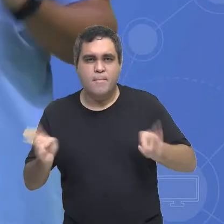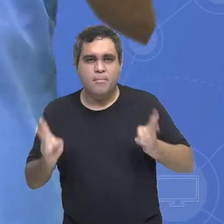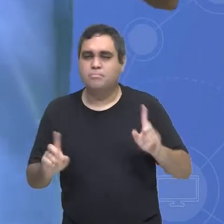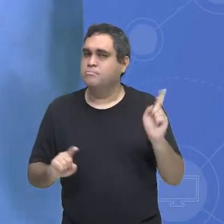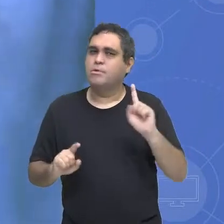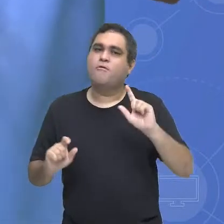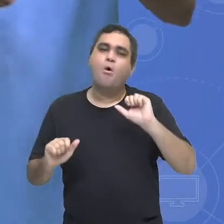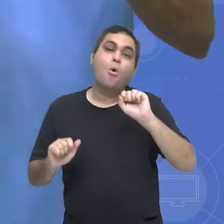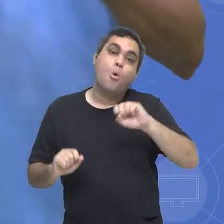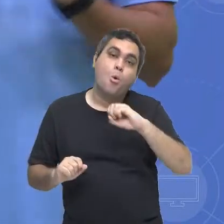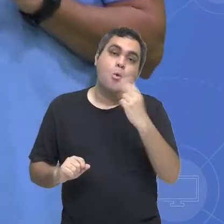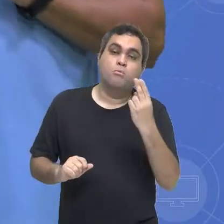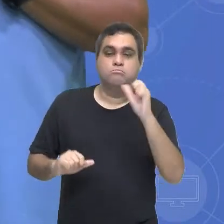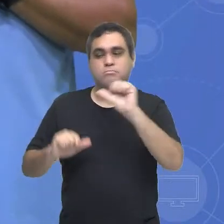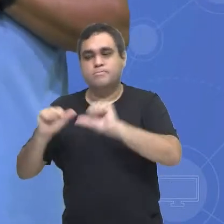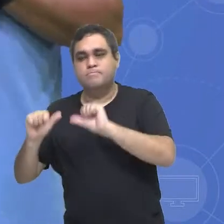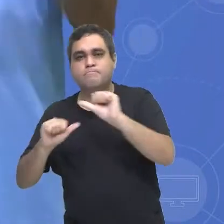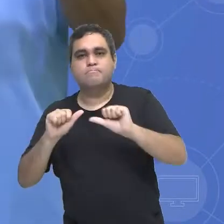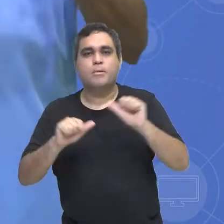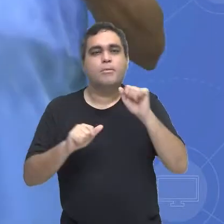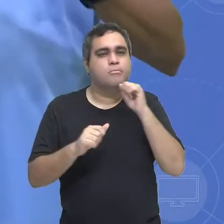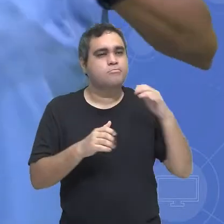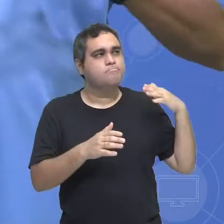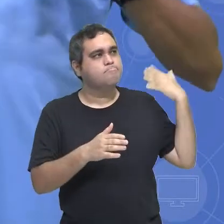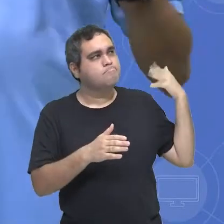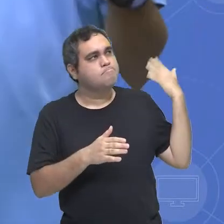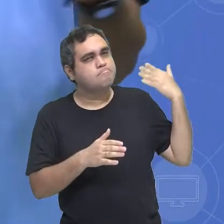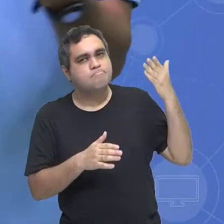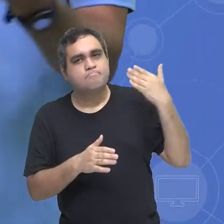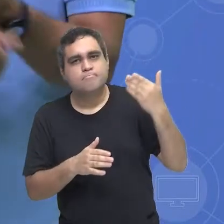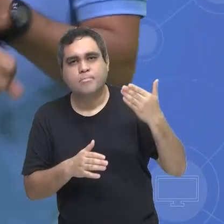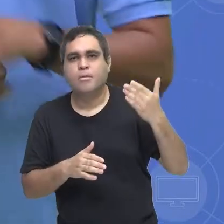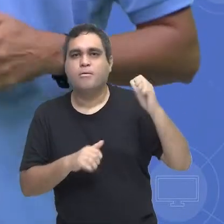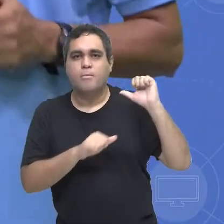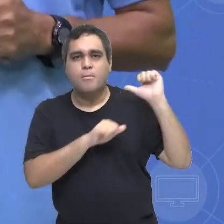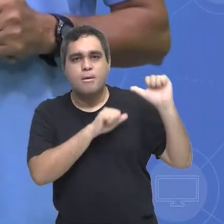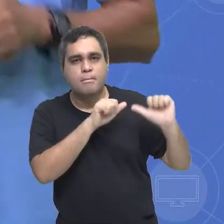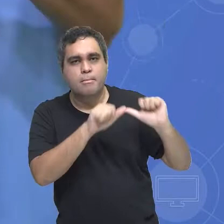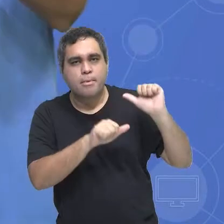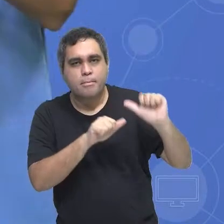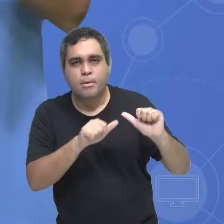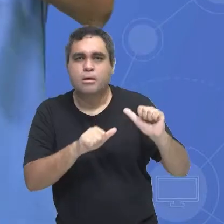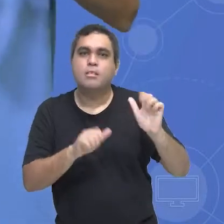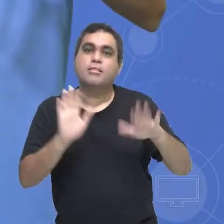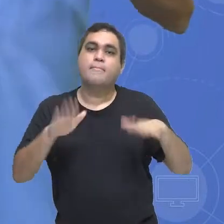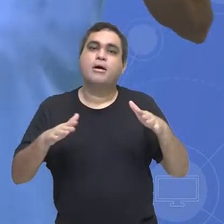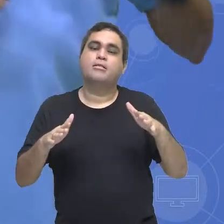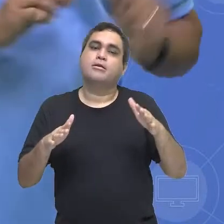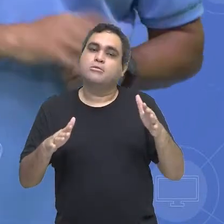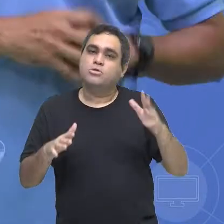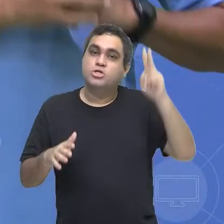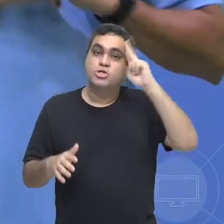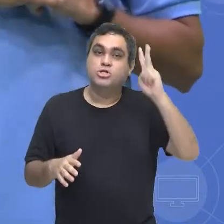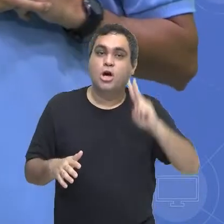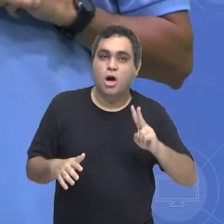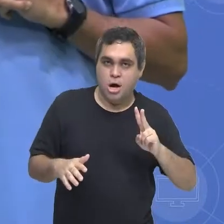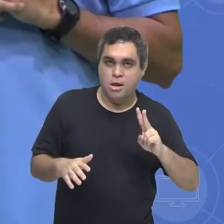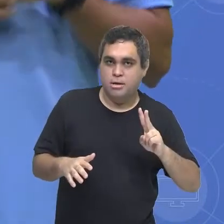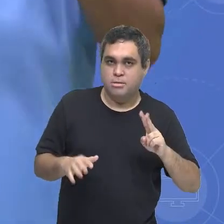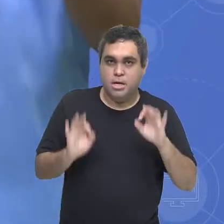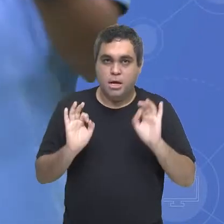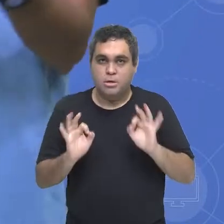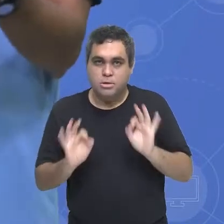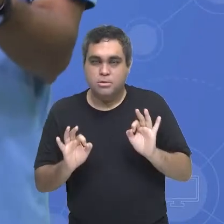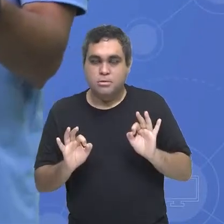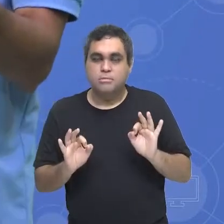de acordo com o tempo, né? De acordo com o momento que nós estamos vivendo, de acordo com a história que nós estamos